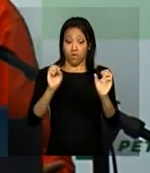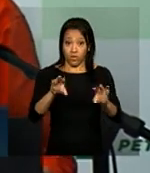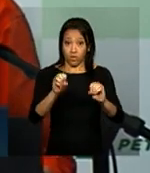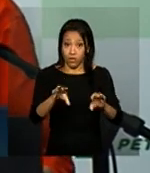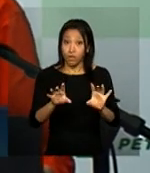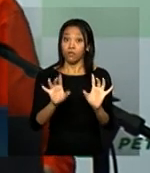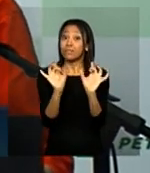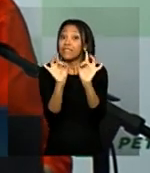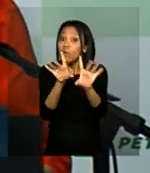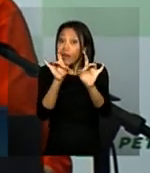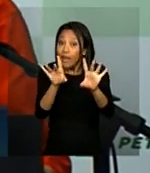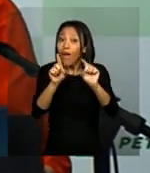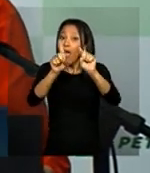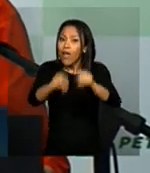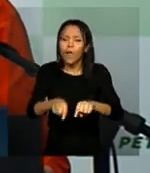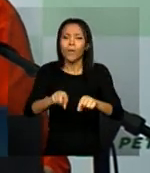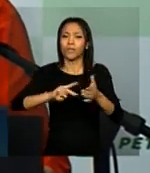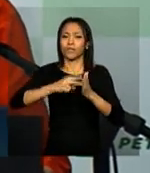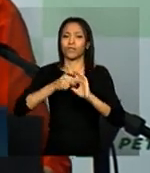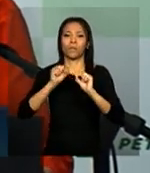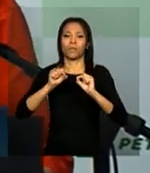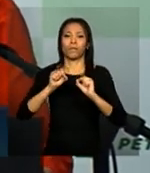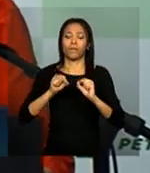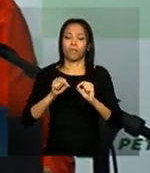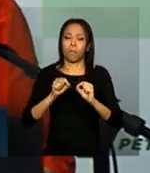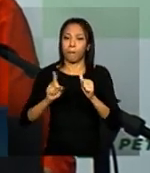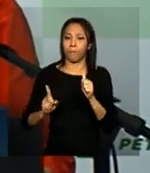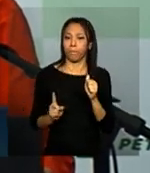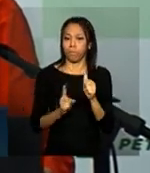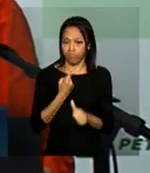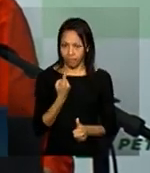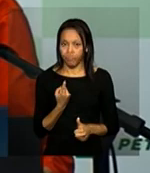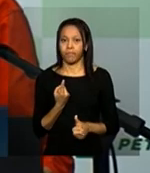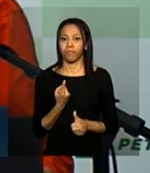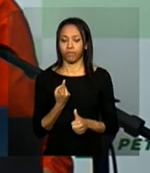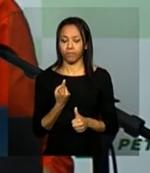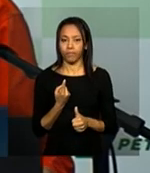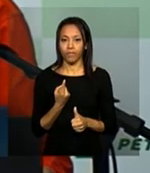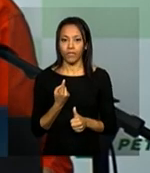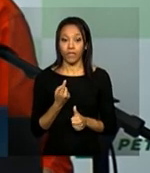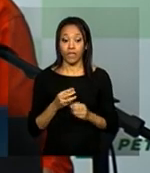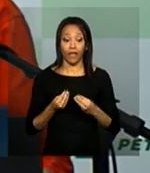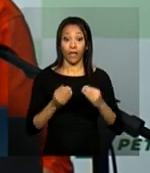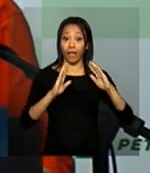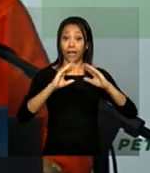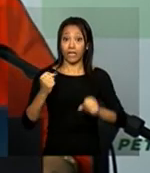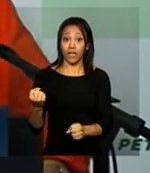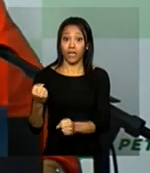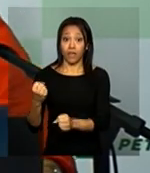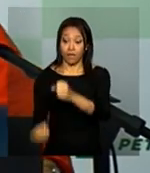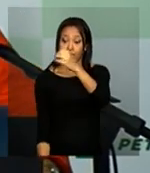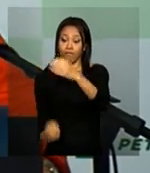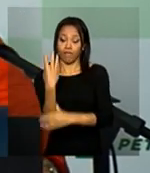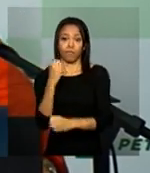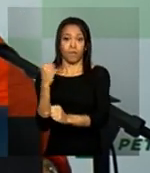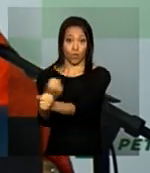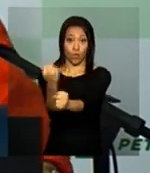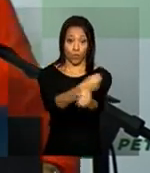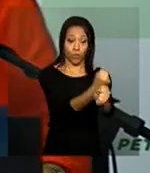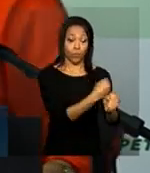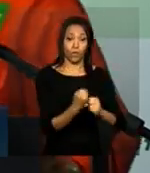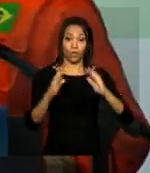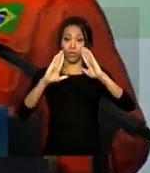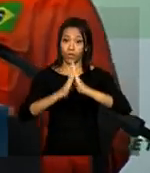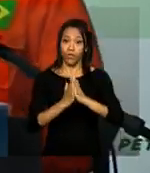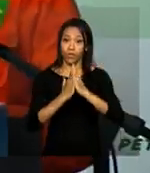Educação de qualidade é o seguinte. Primeiro, é creche. Sabe por que é creche?